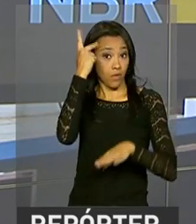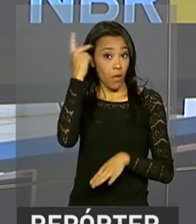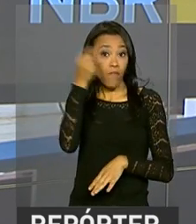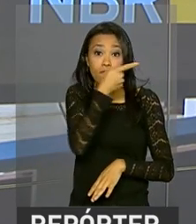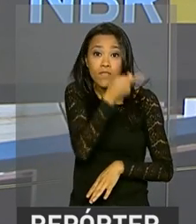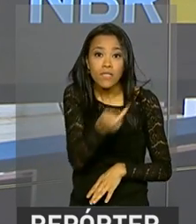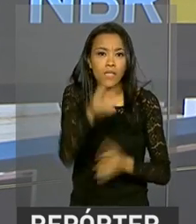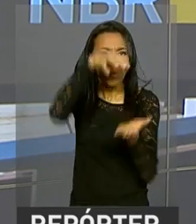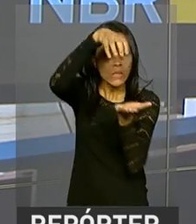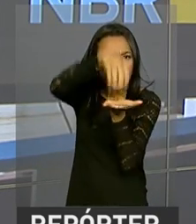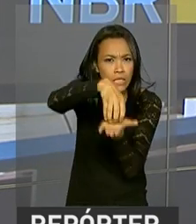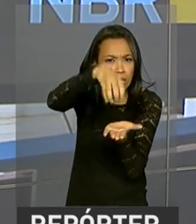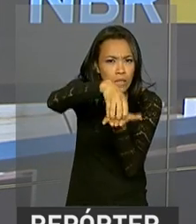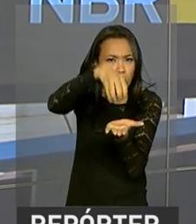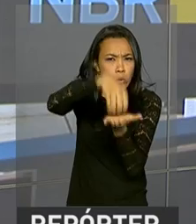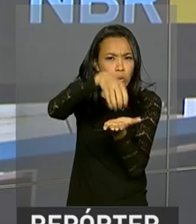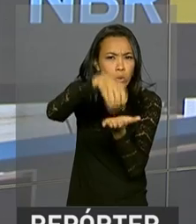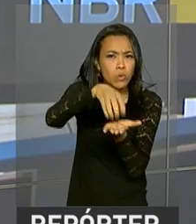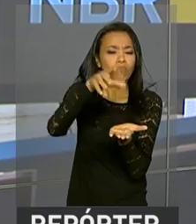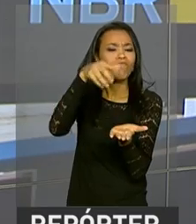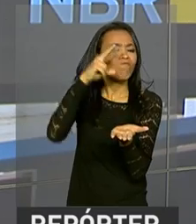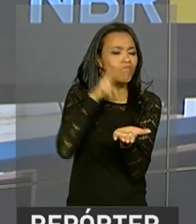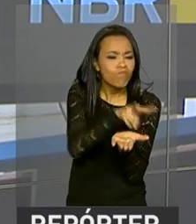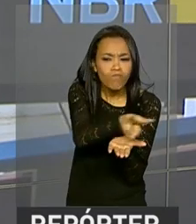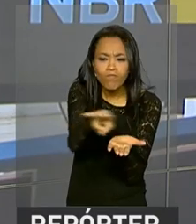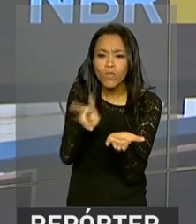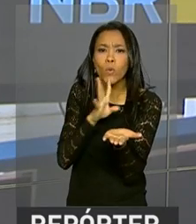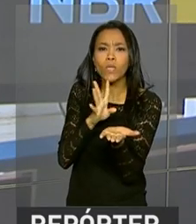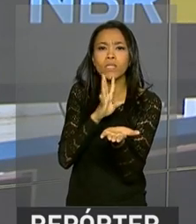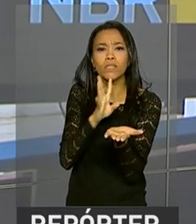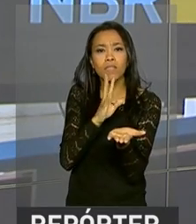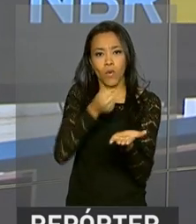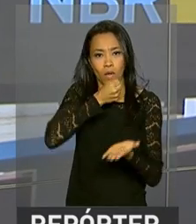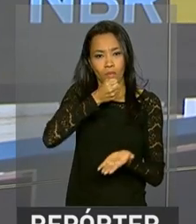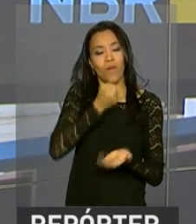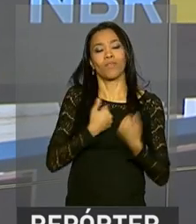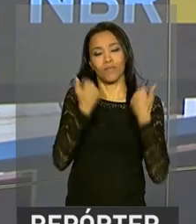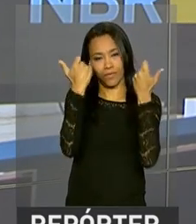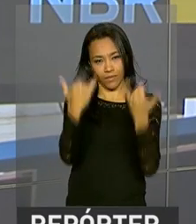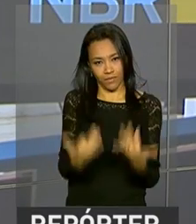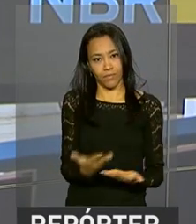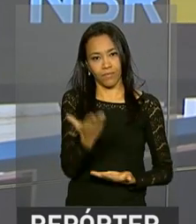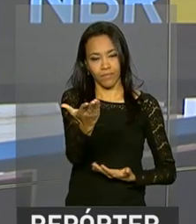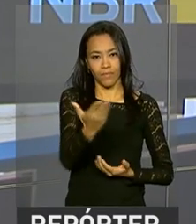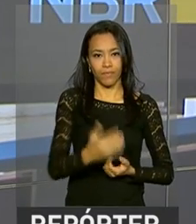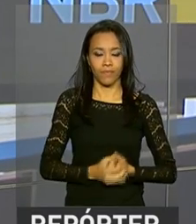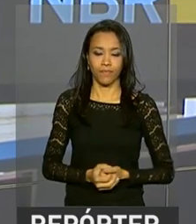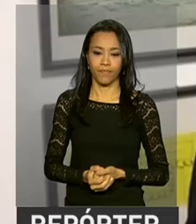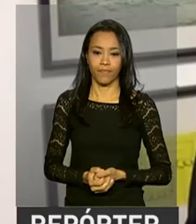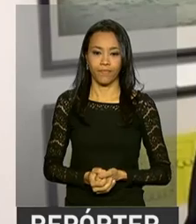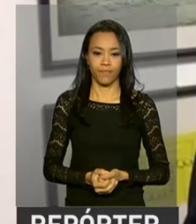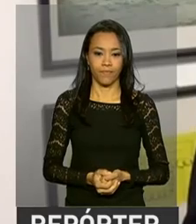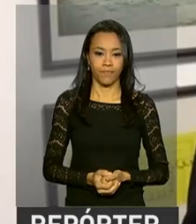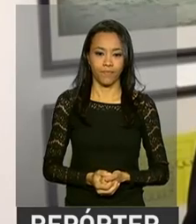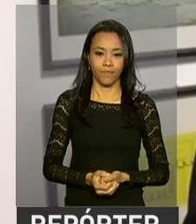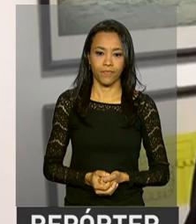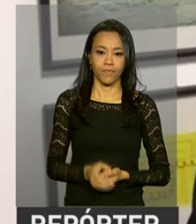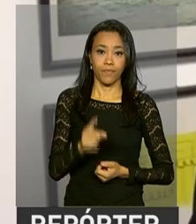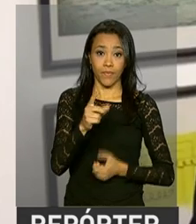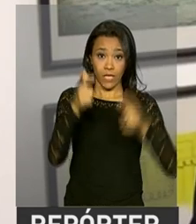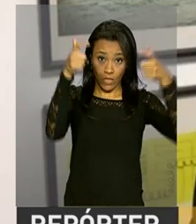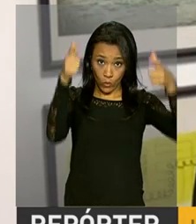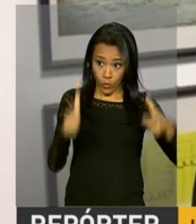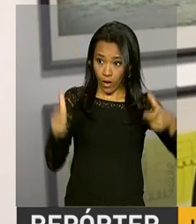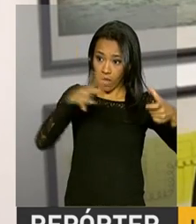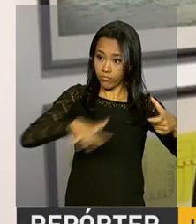Centro de Valorização da Vida. O repórter José Luiz Filho traz as informações para a gente. O Centro